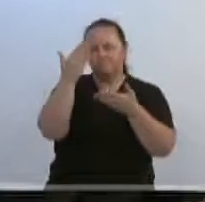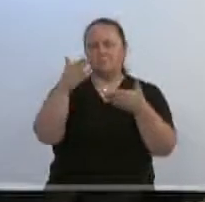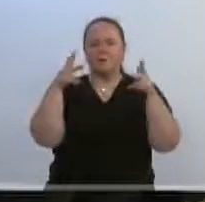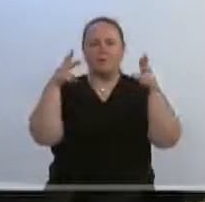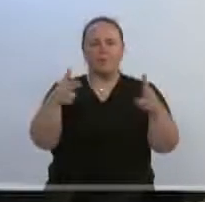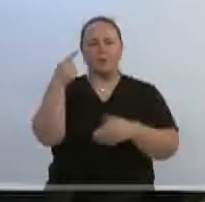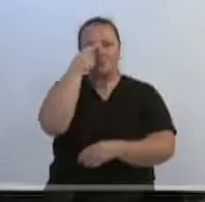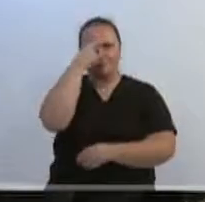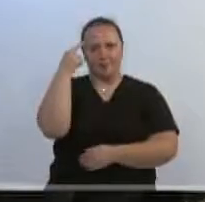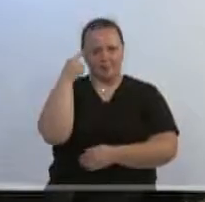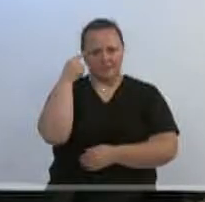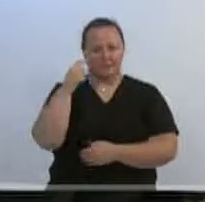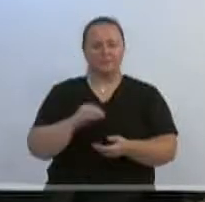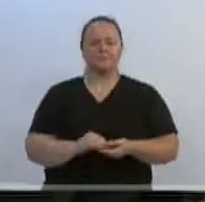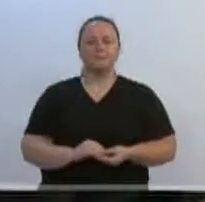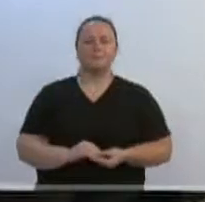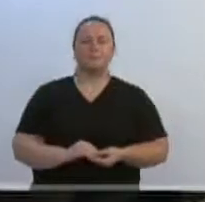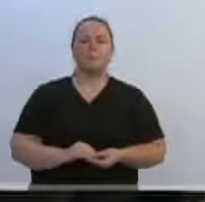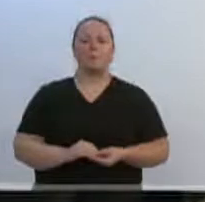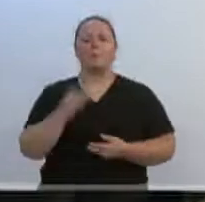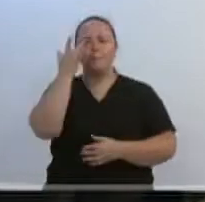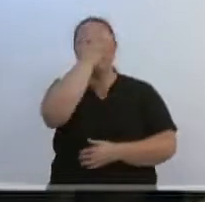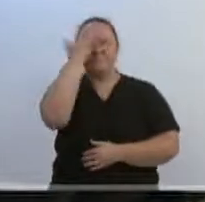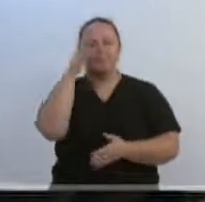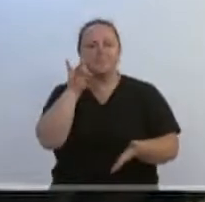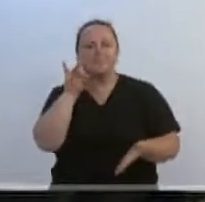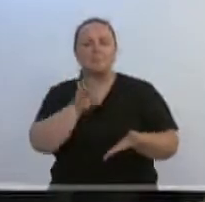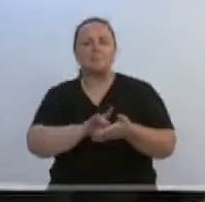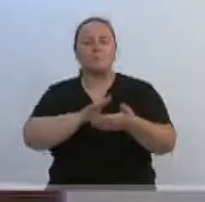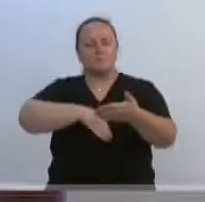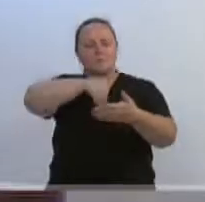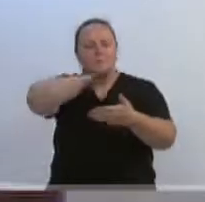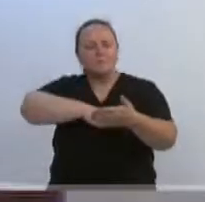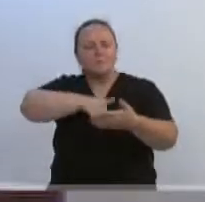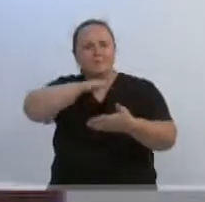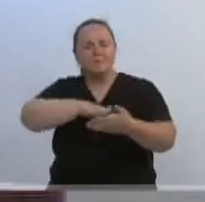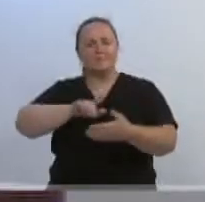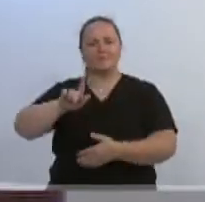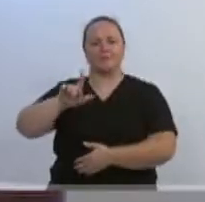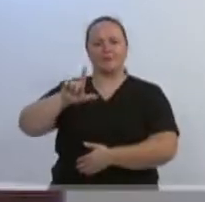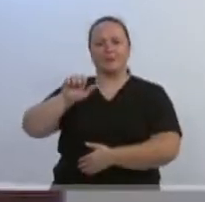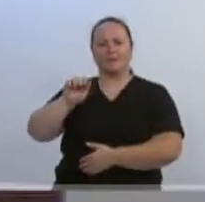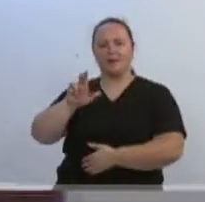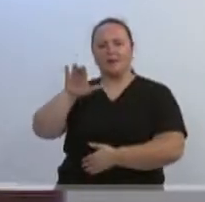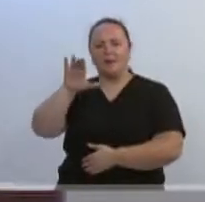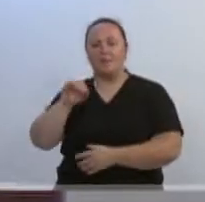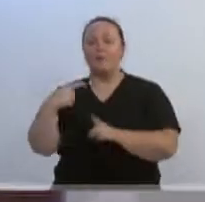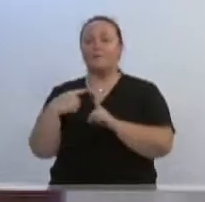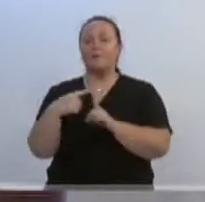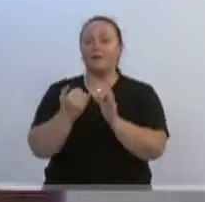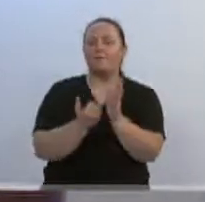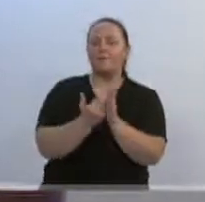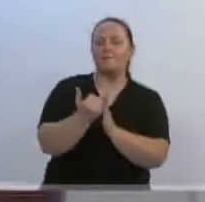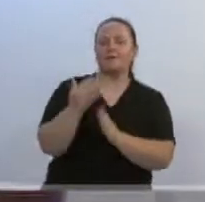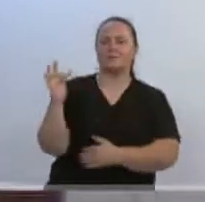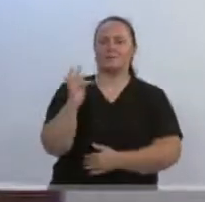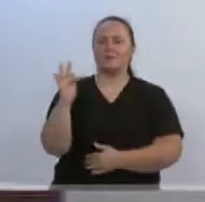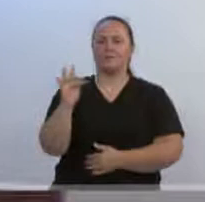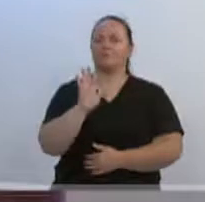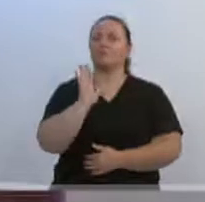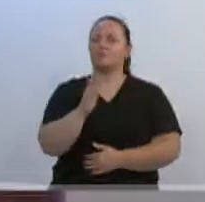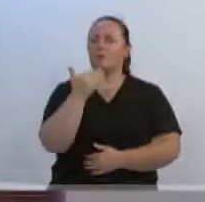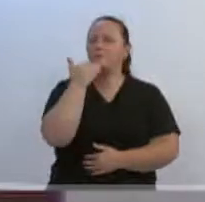ito agradecer o pessoal da pintura ao glauco que desde fevereiro já estamos solicitando